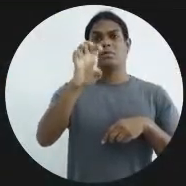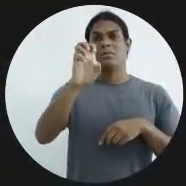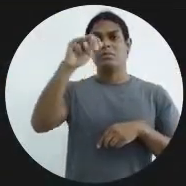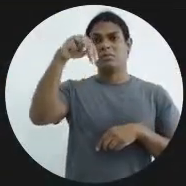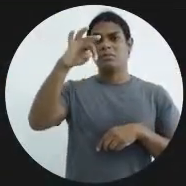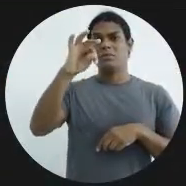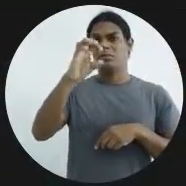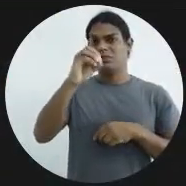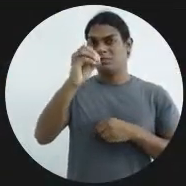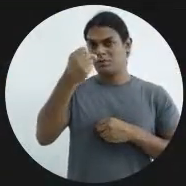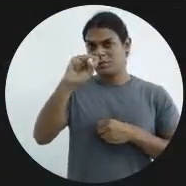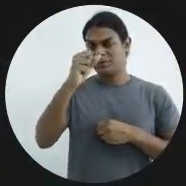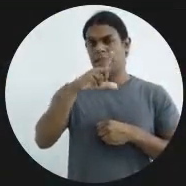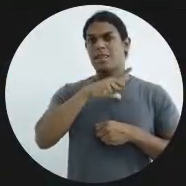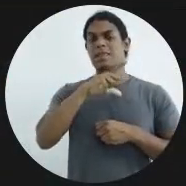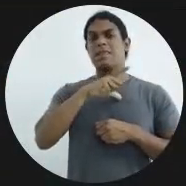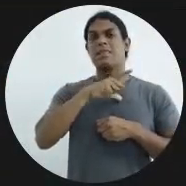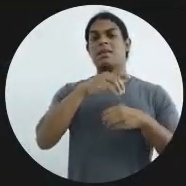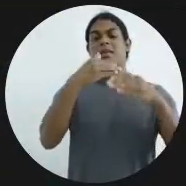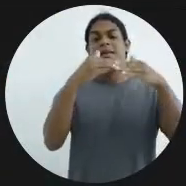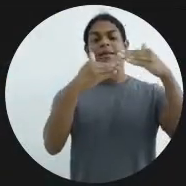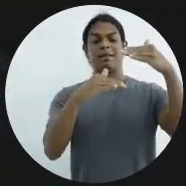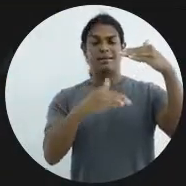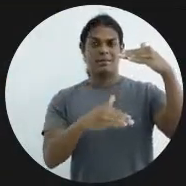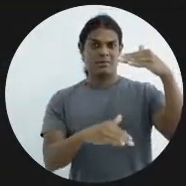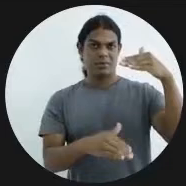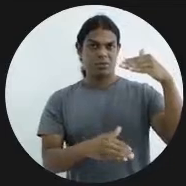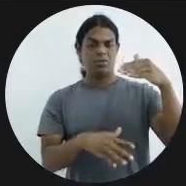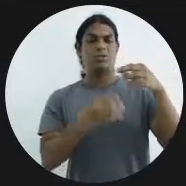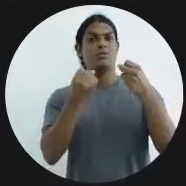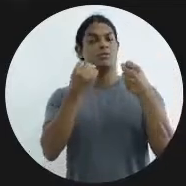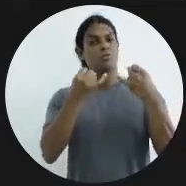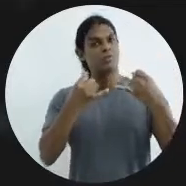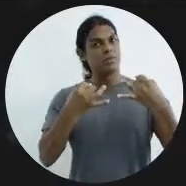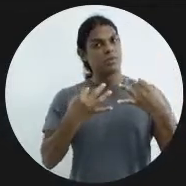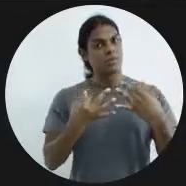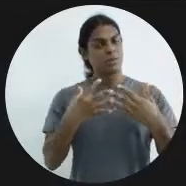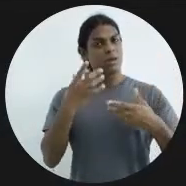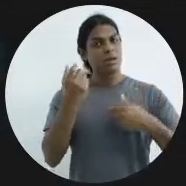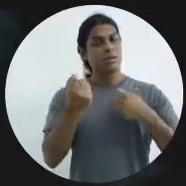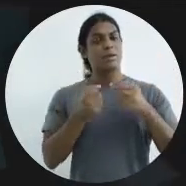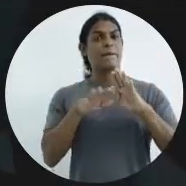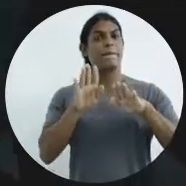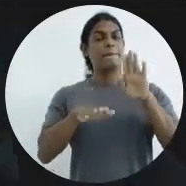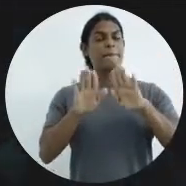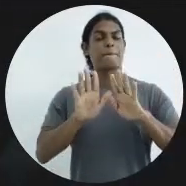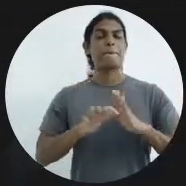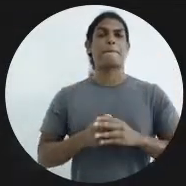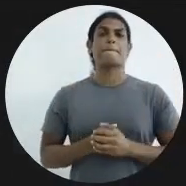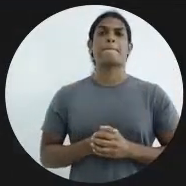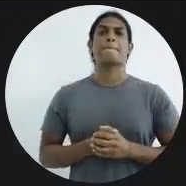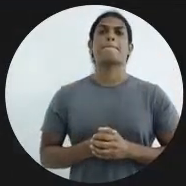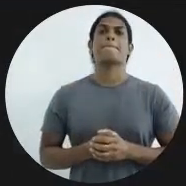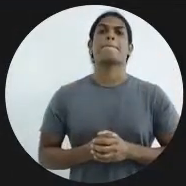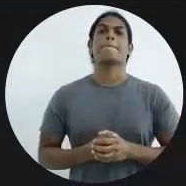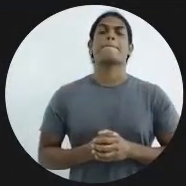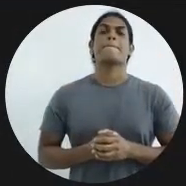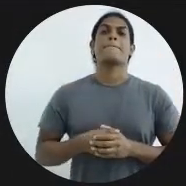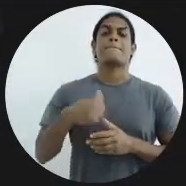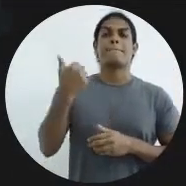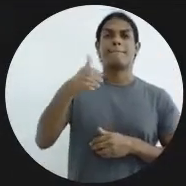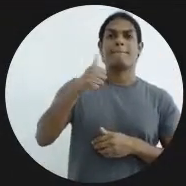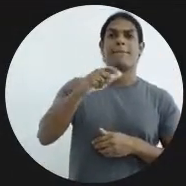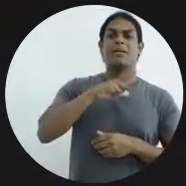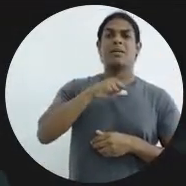a classificação desses vários eventos. Então eu vou falar por alto alguns deles. No primeiro aí, na primeira coluna,